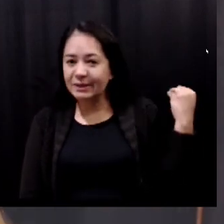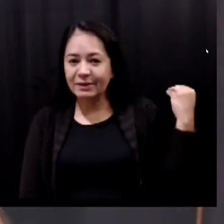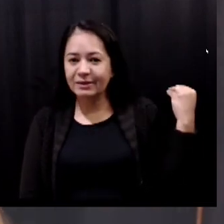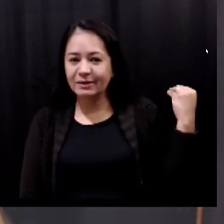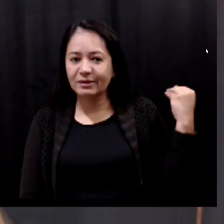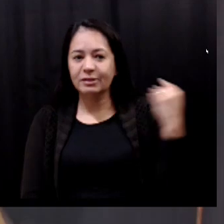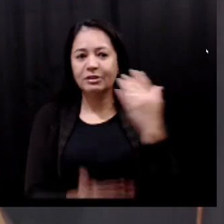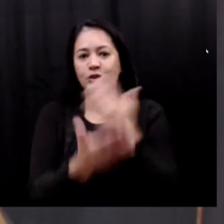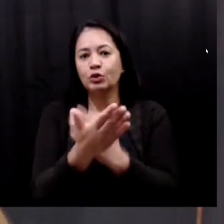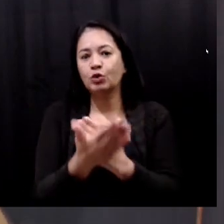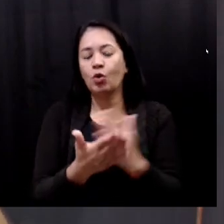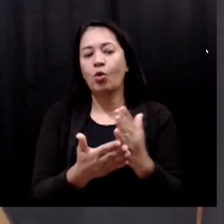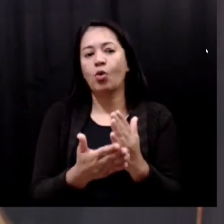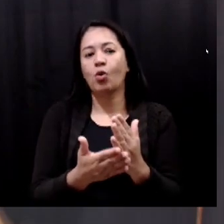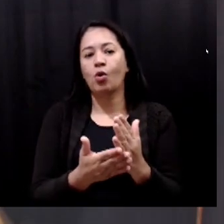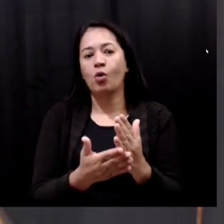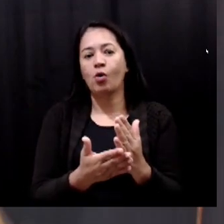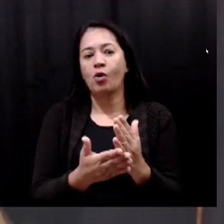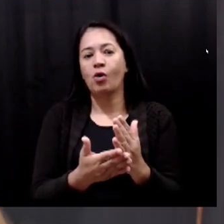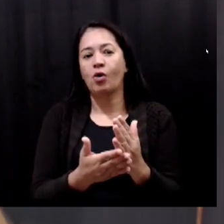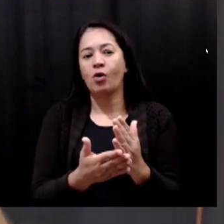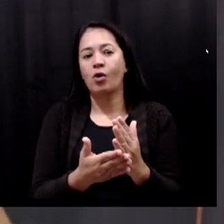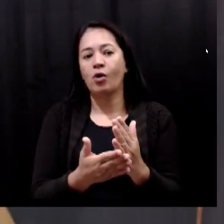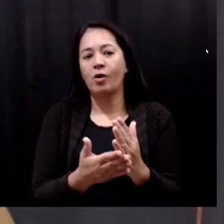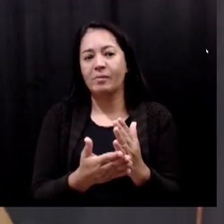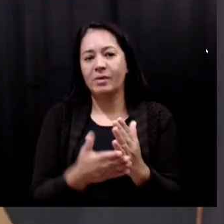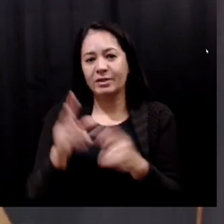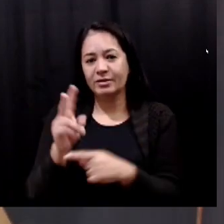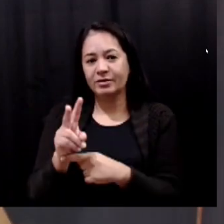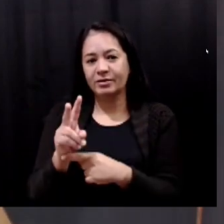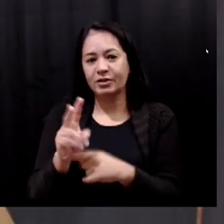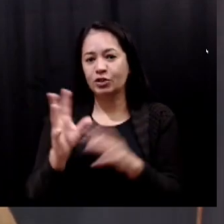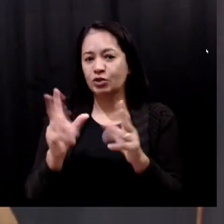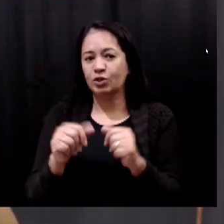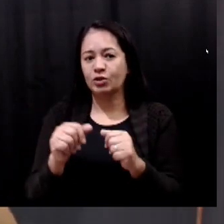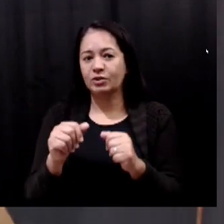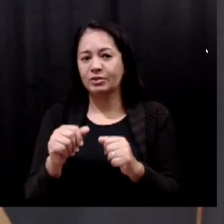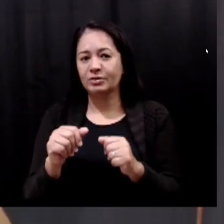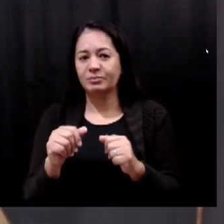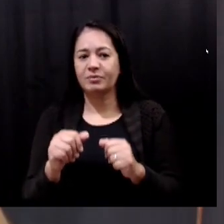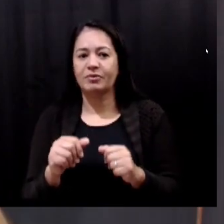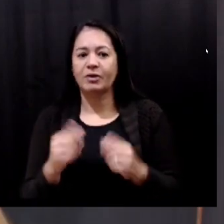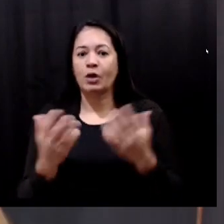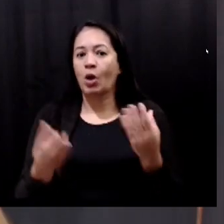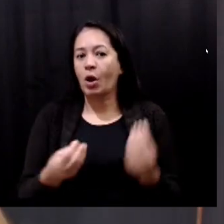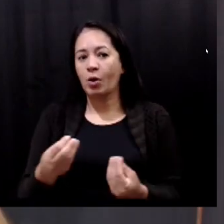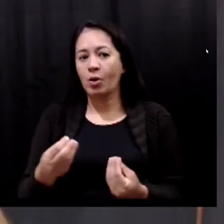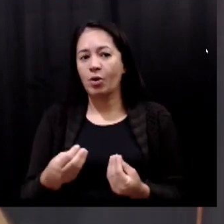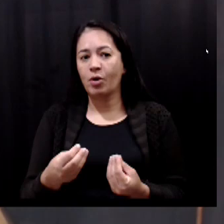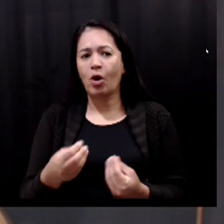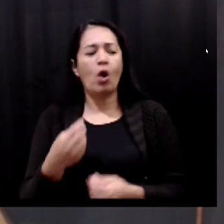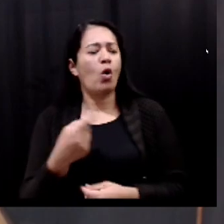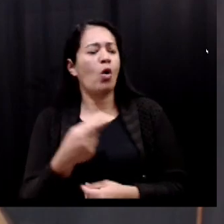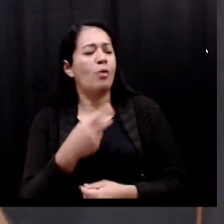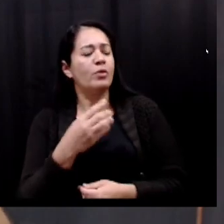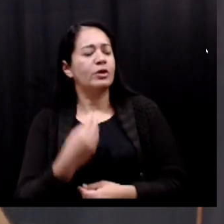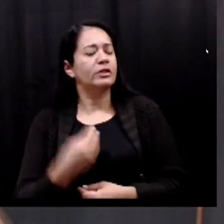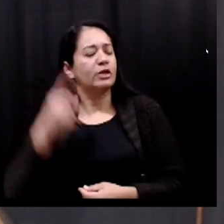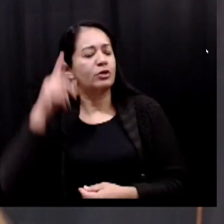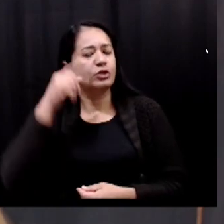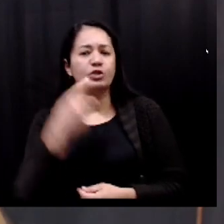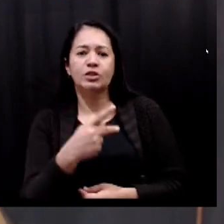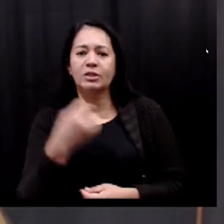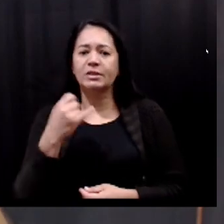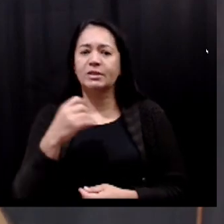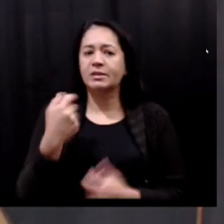pessoa começa a ser um cuidador, todo mundo se preocupa com ela. Pensa então, como que tá a rotina, se precisa de dinheiro para